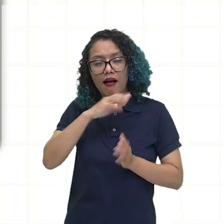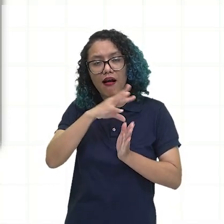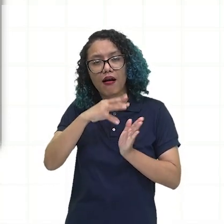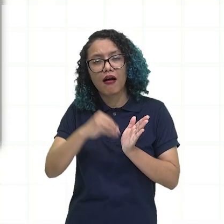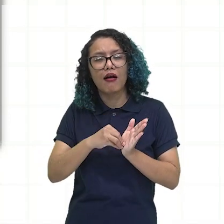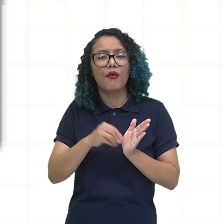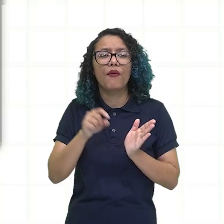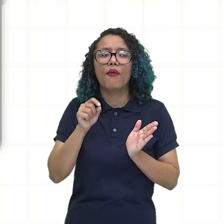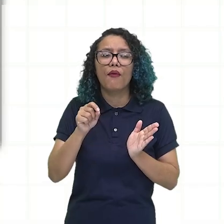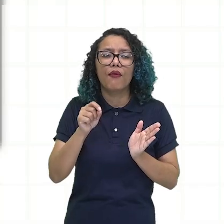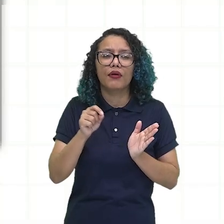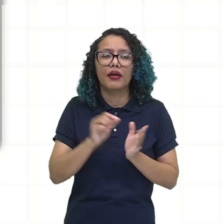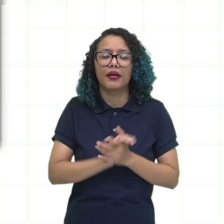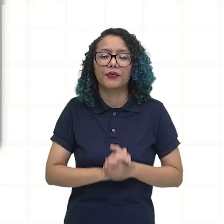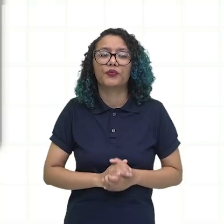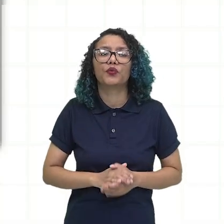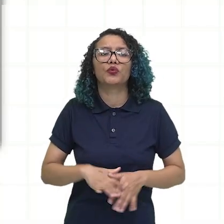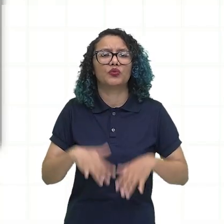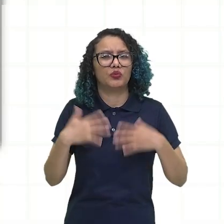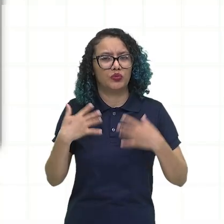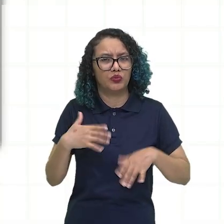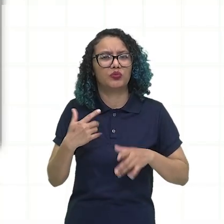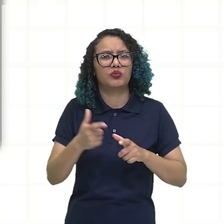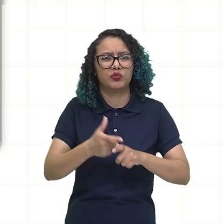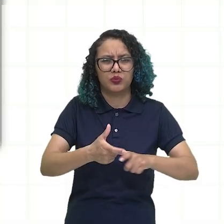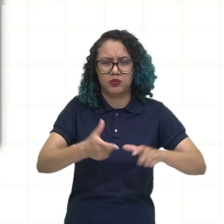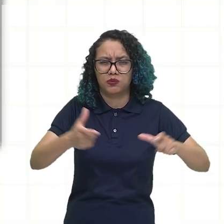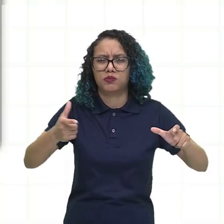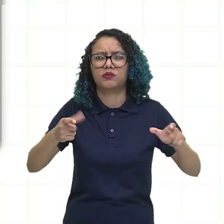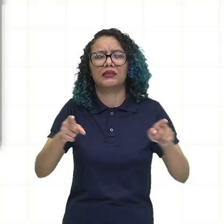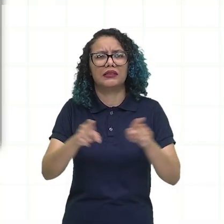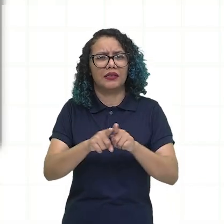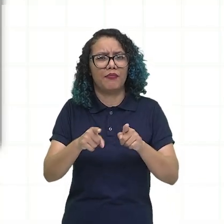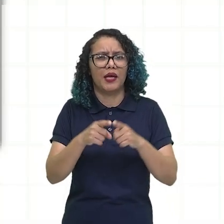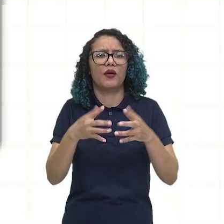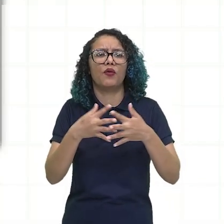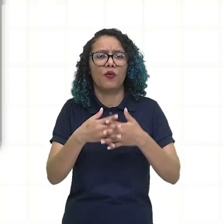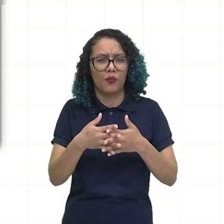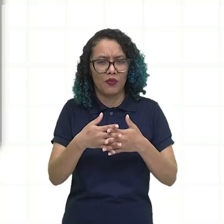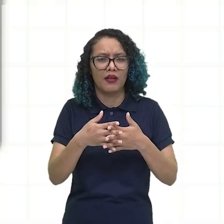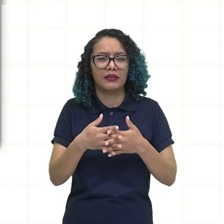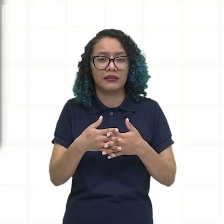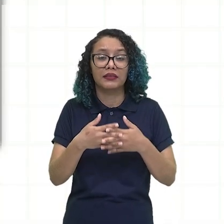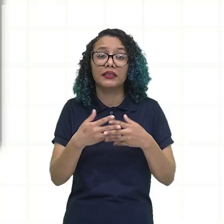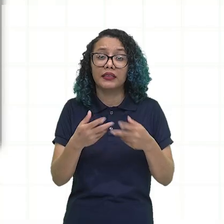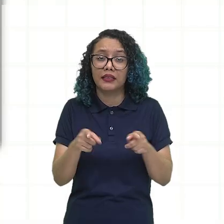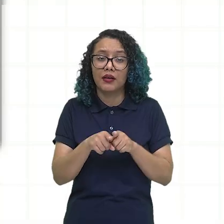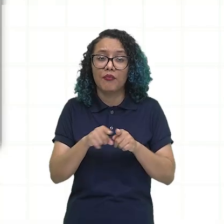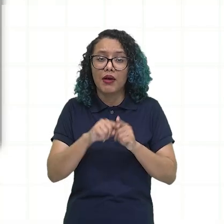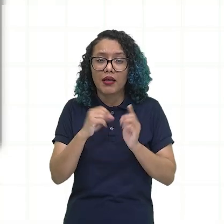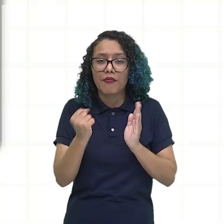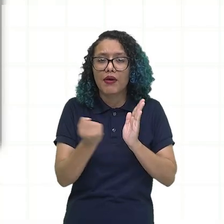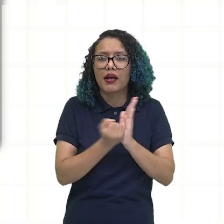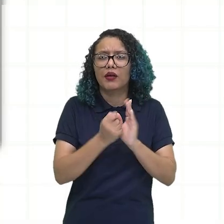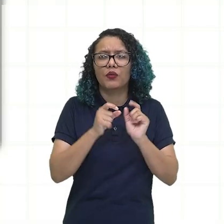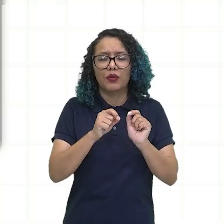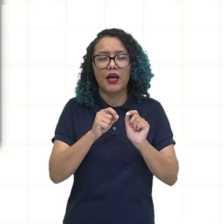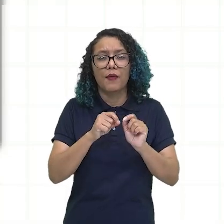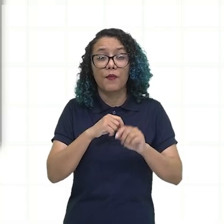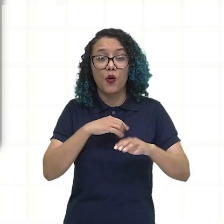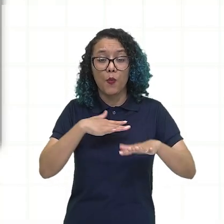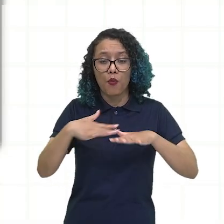é uma das maiores e mais complexas do planeta e é marcado por eventos tectônicos